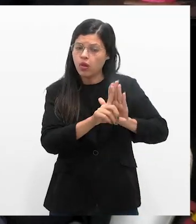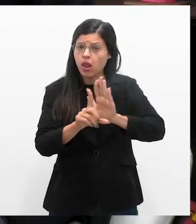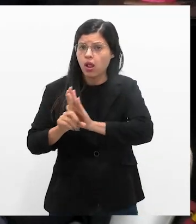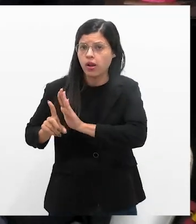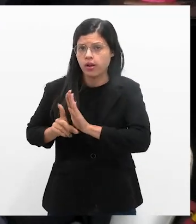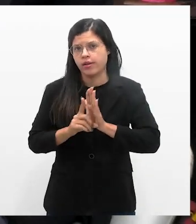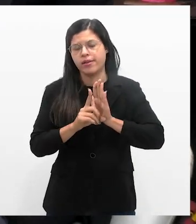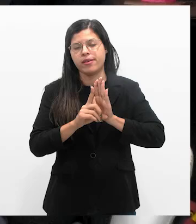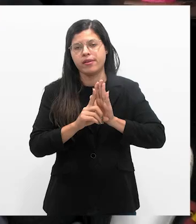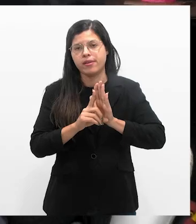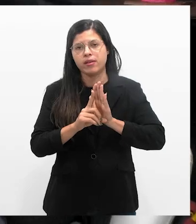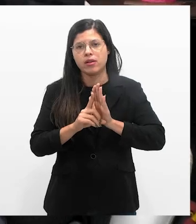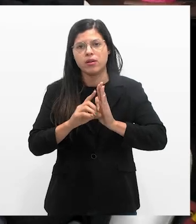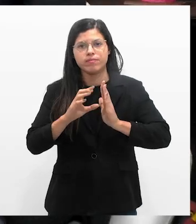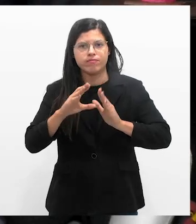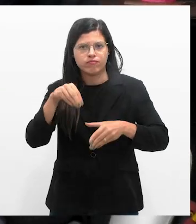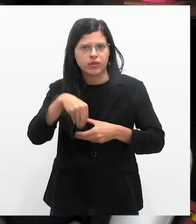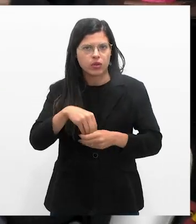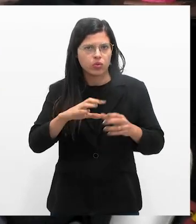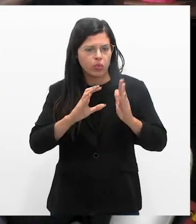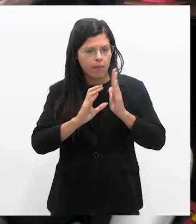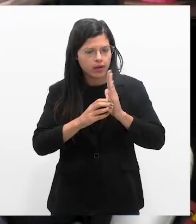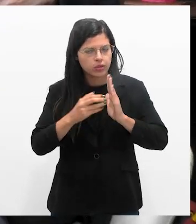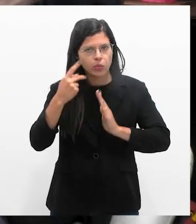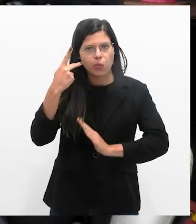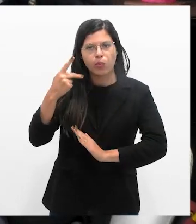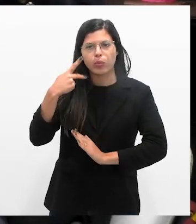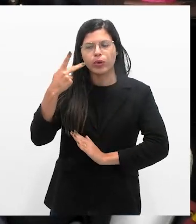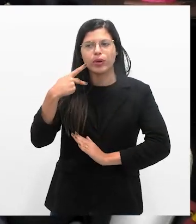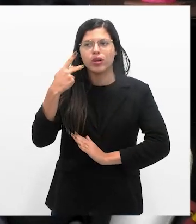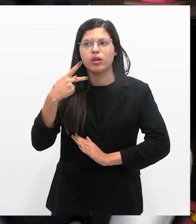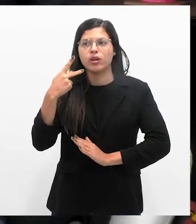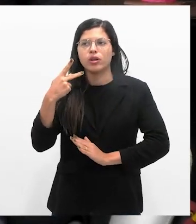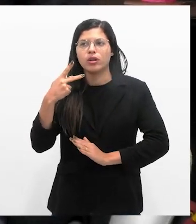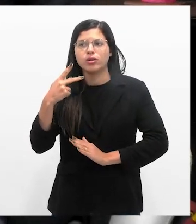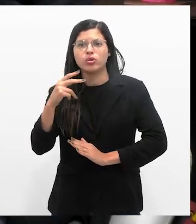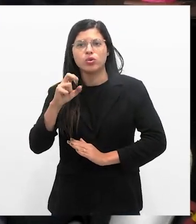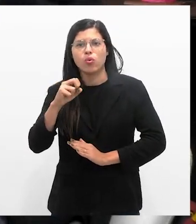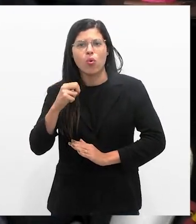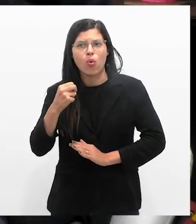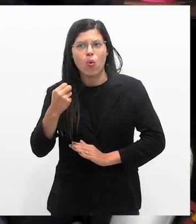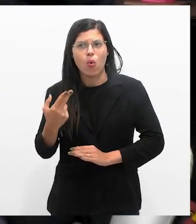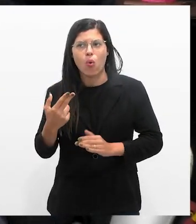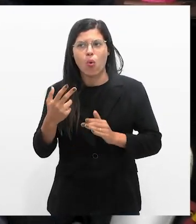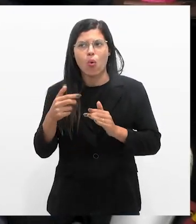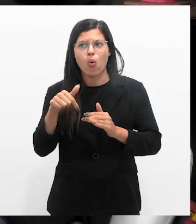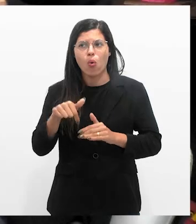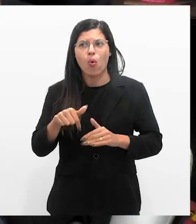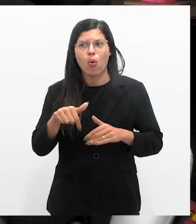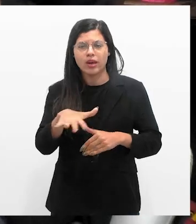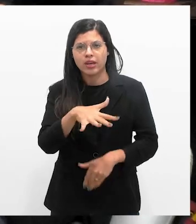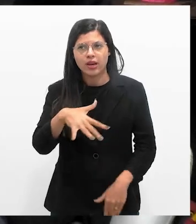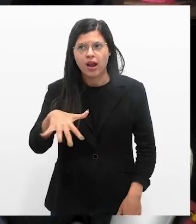legislação, né, seja em partidos políticos, seja em cadeiras cativas, que isso ainda é, né, uma